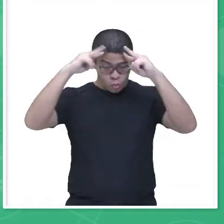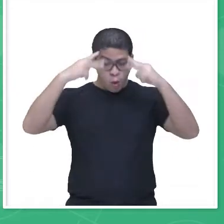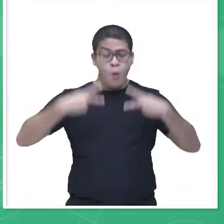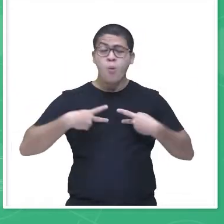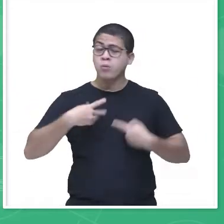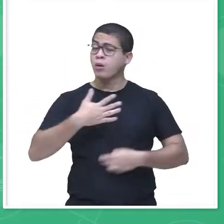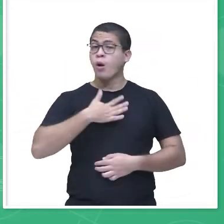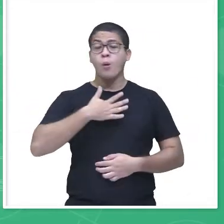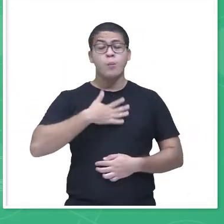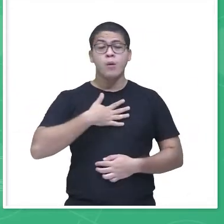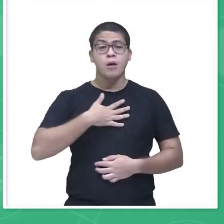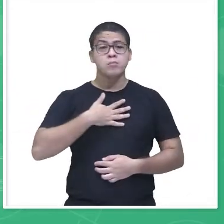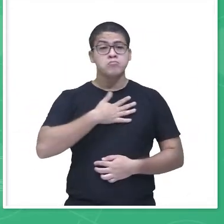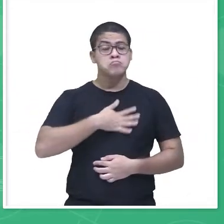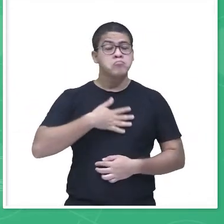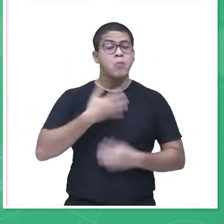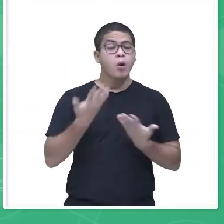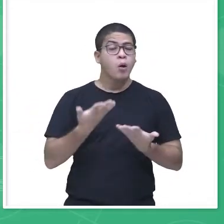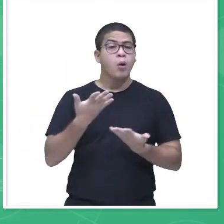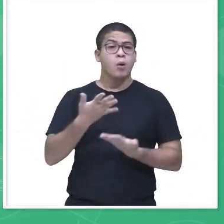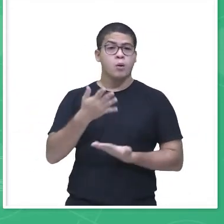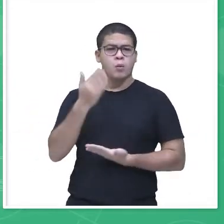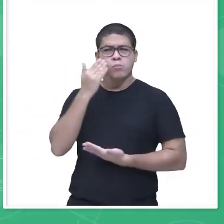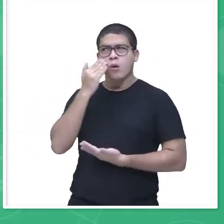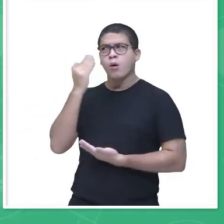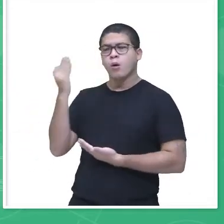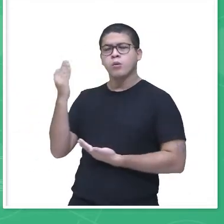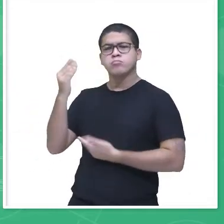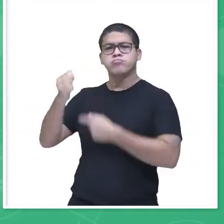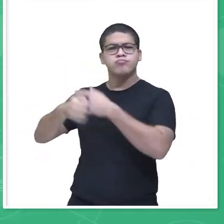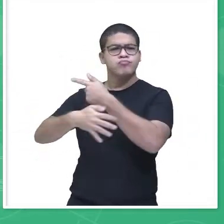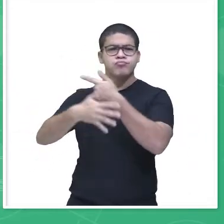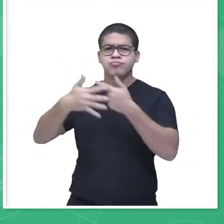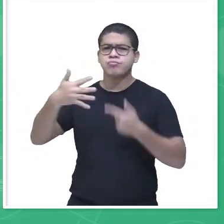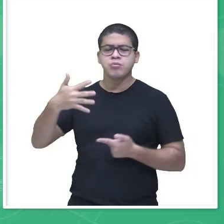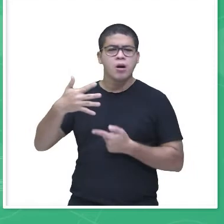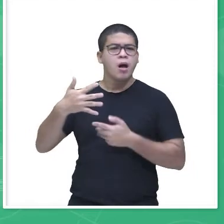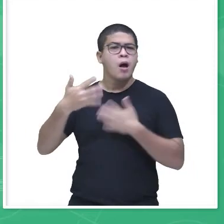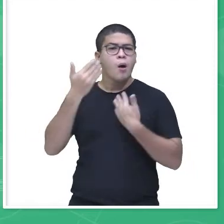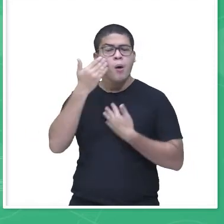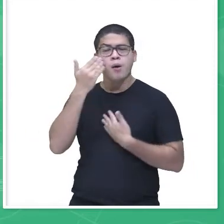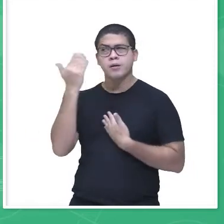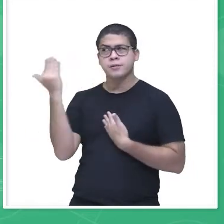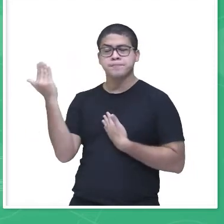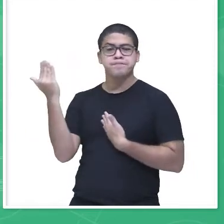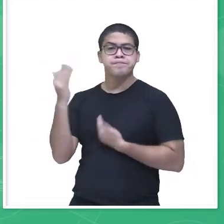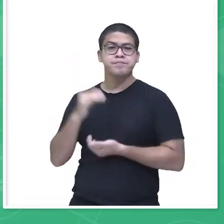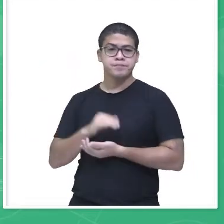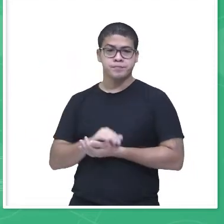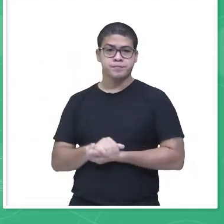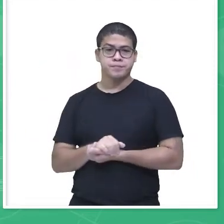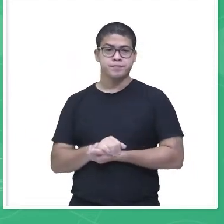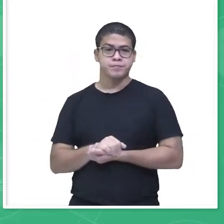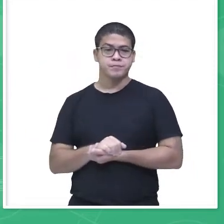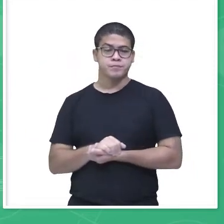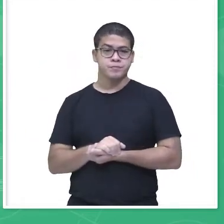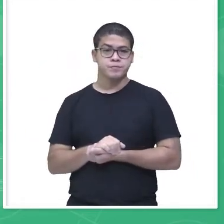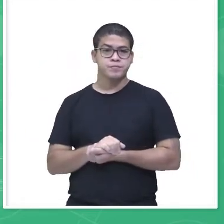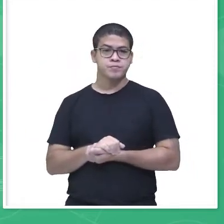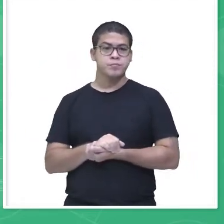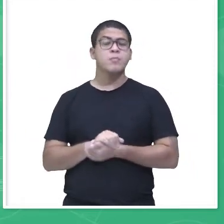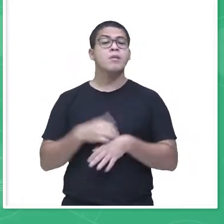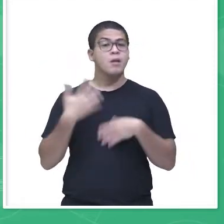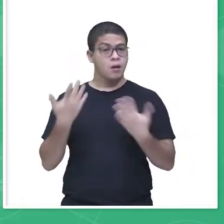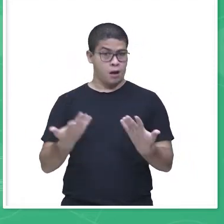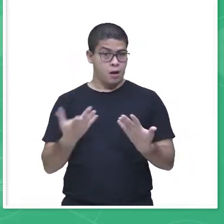próprio corpo, com essa estrutura toda que abriga a nossa saúde. Então, para